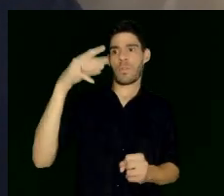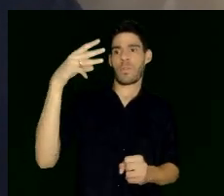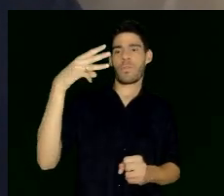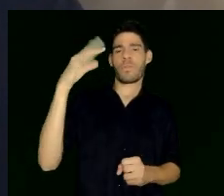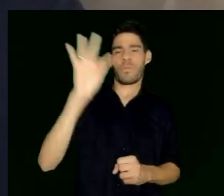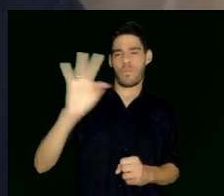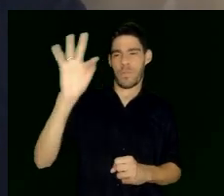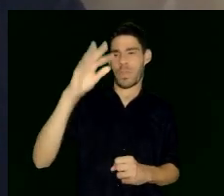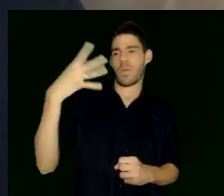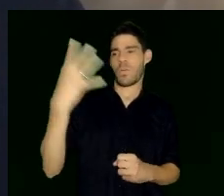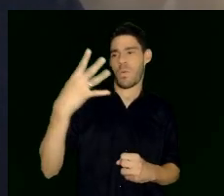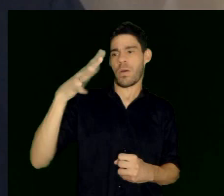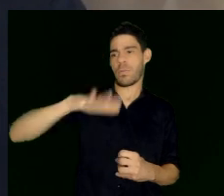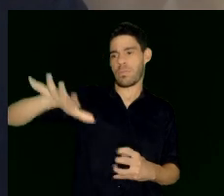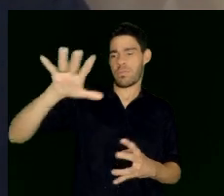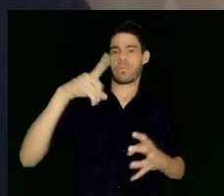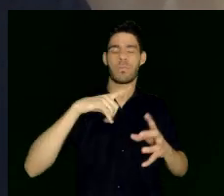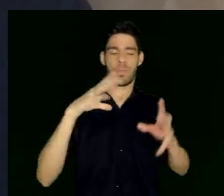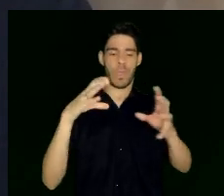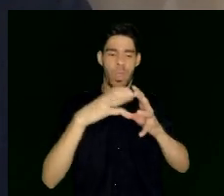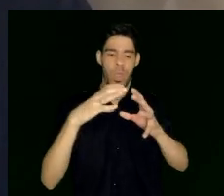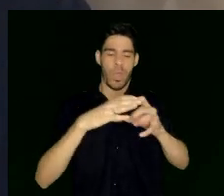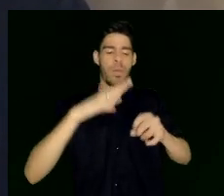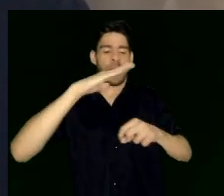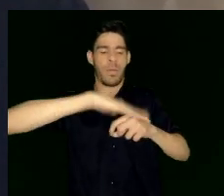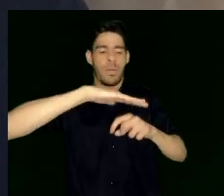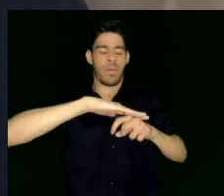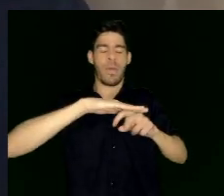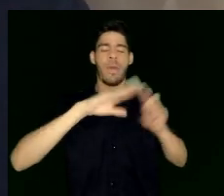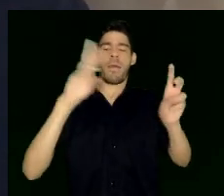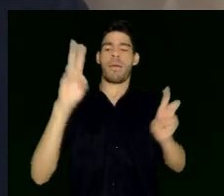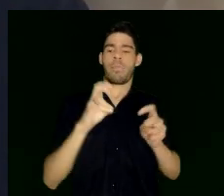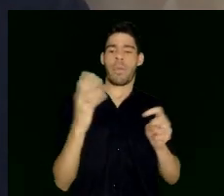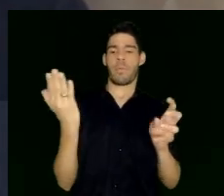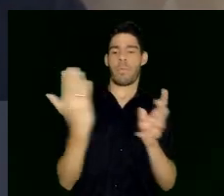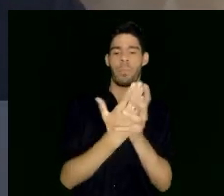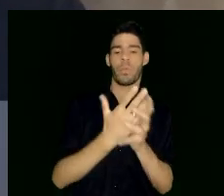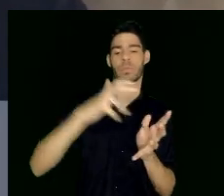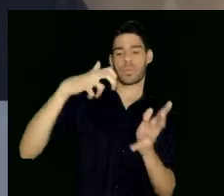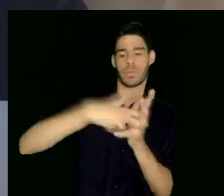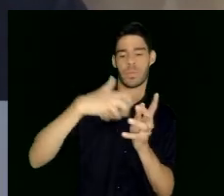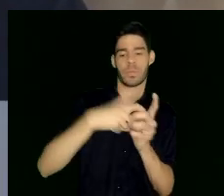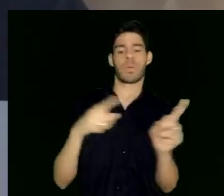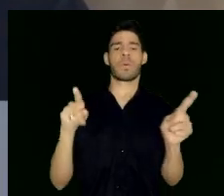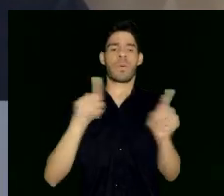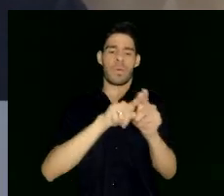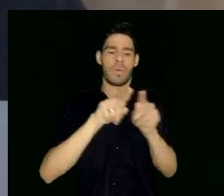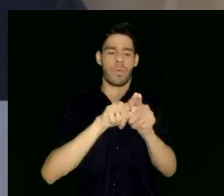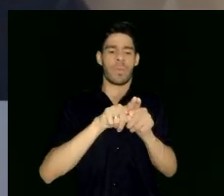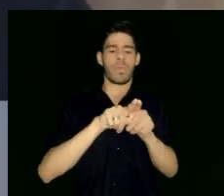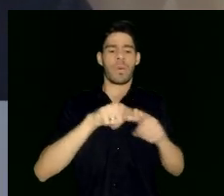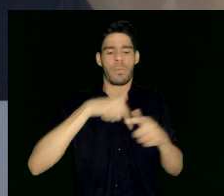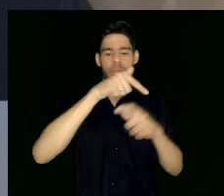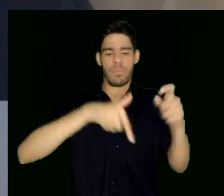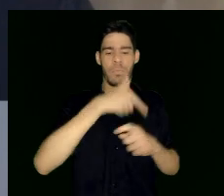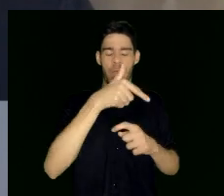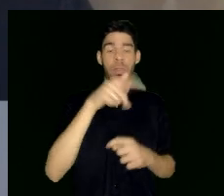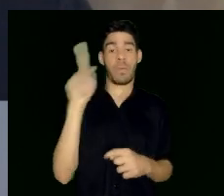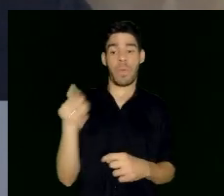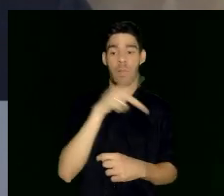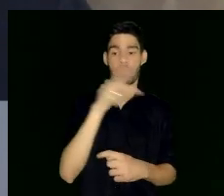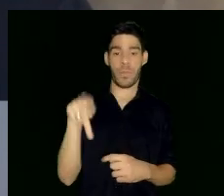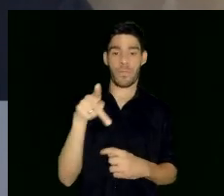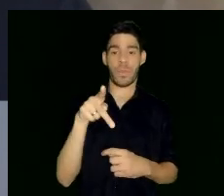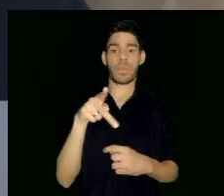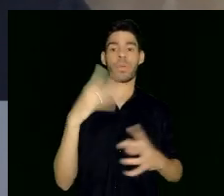Federal da 4ª Região nas turmas com atribuições de matéria penal e processual penal, e também exerço as atividades